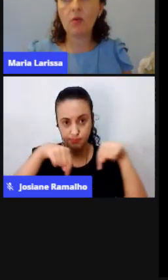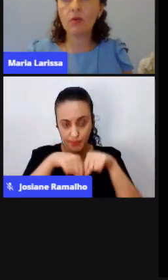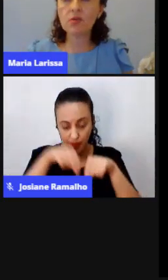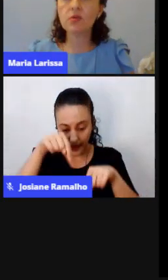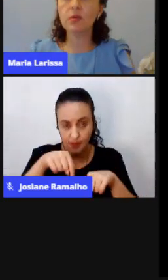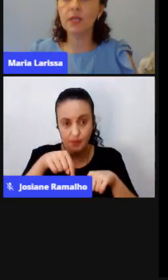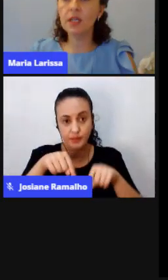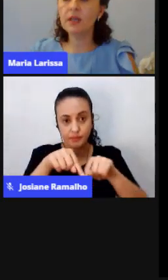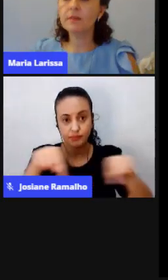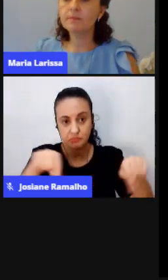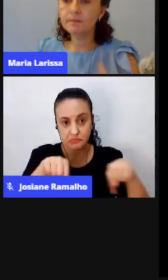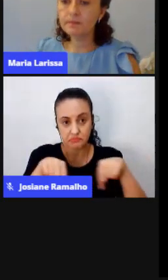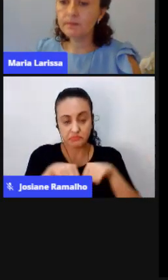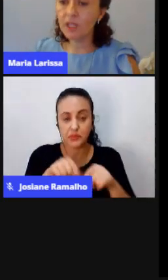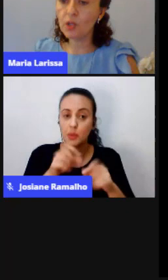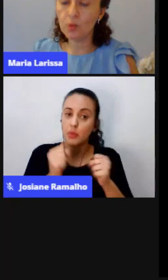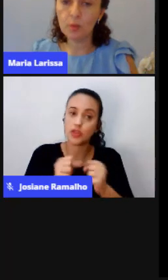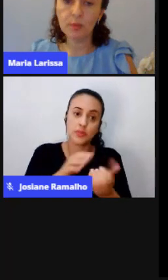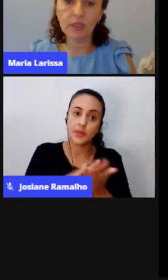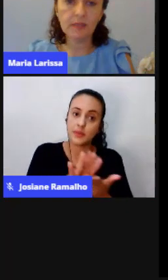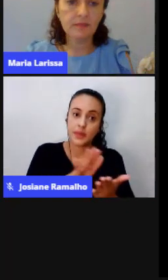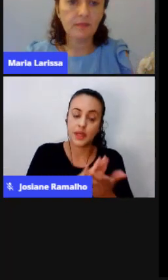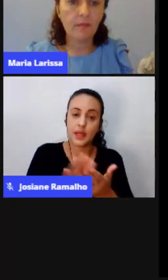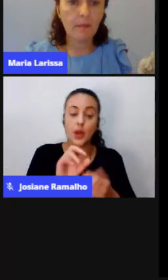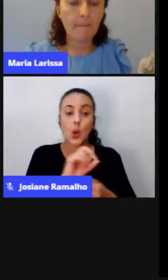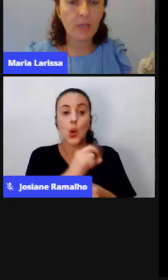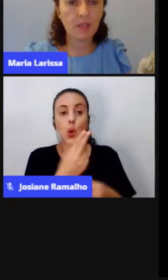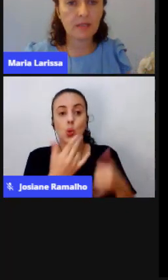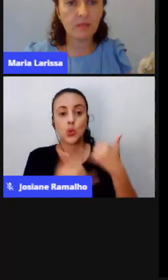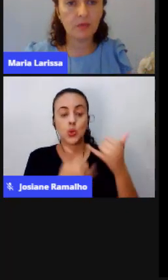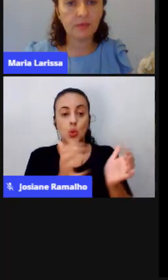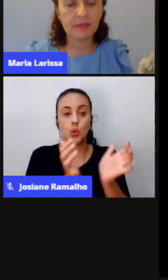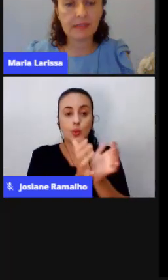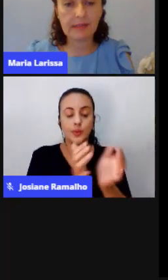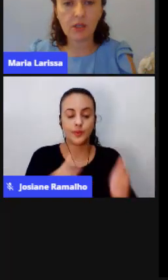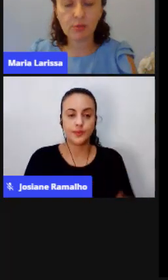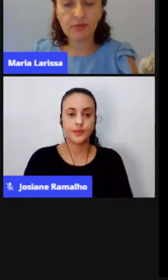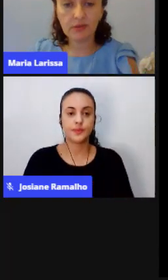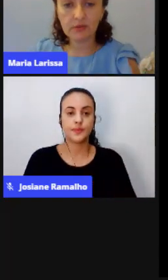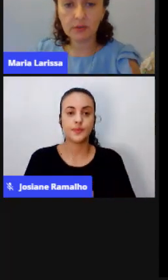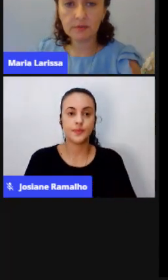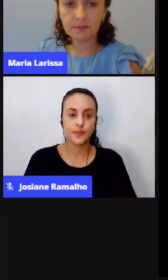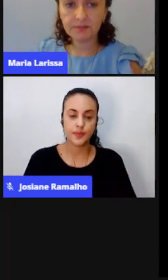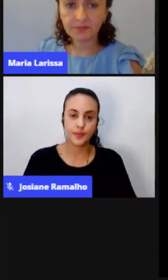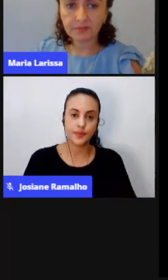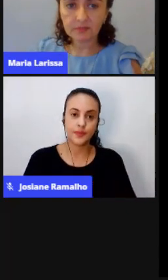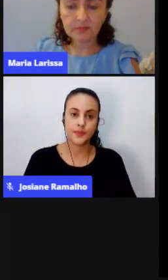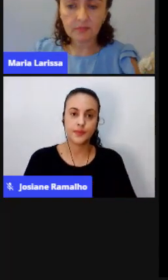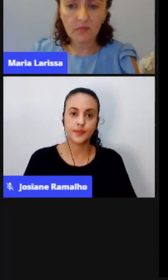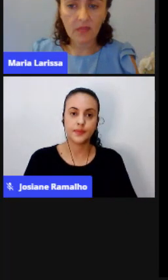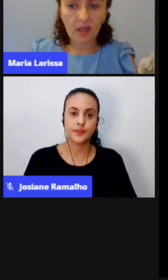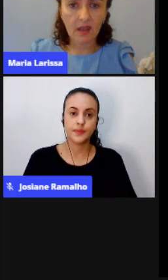possa construir em grupo, né? Próximo slide, por favor.